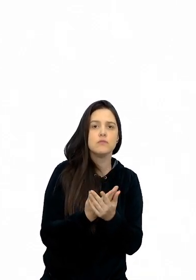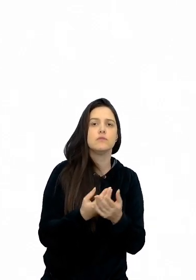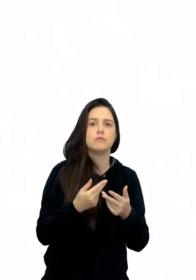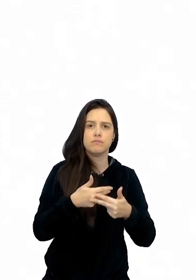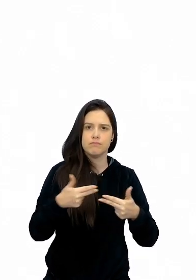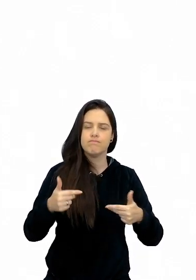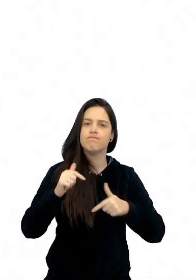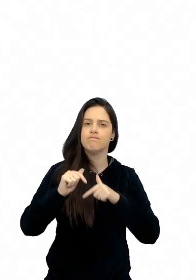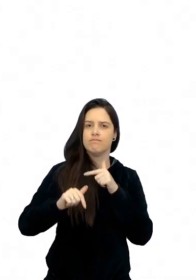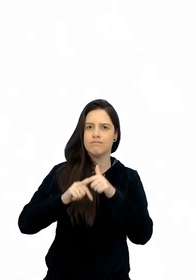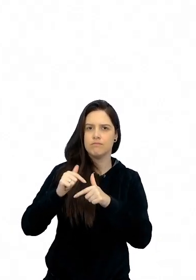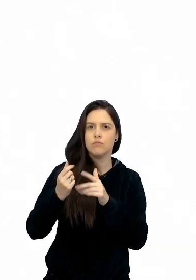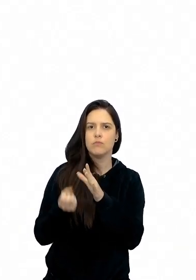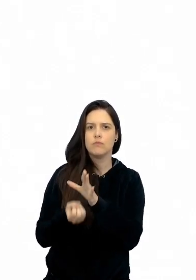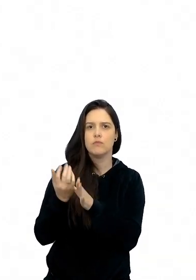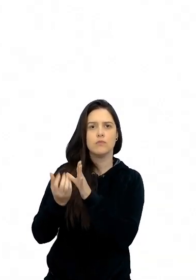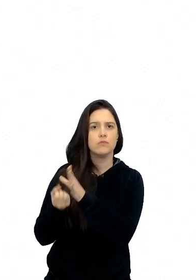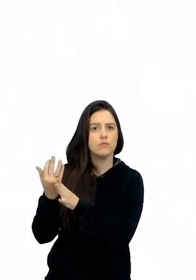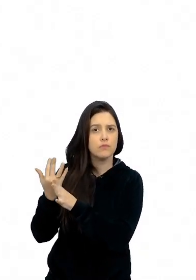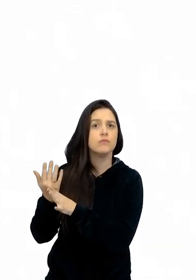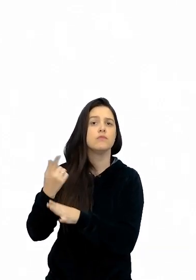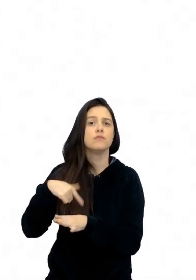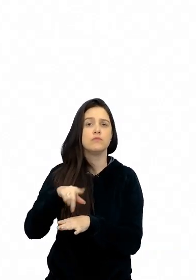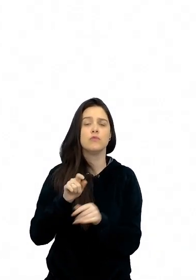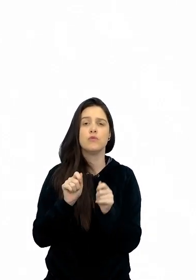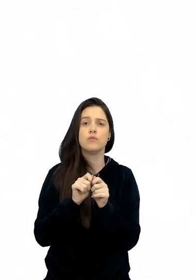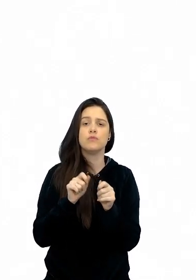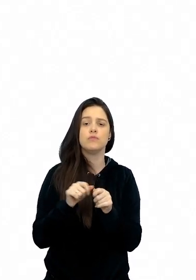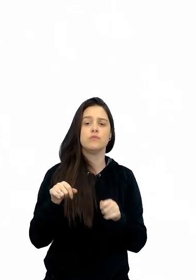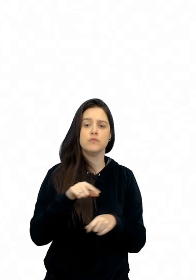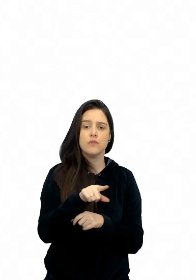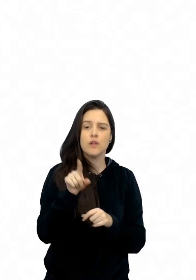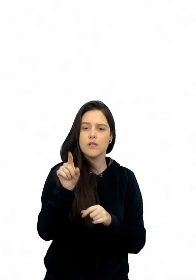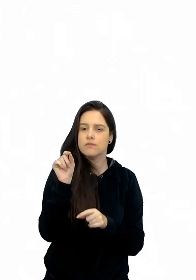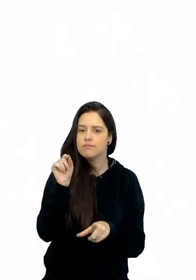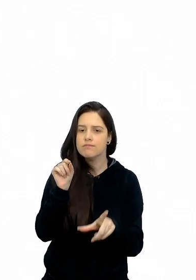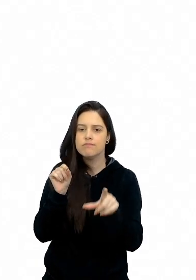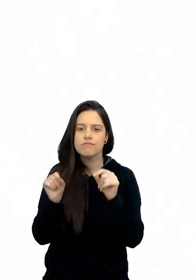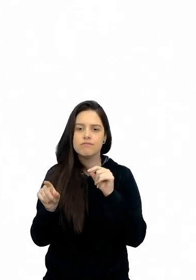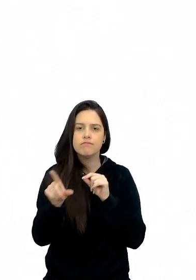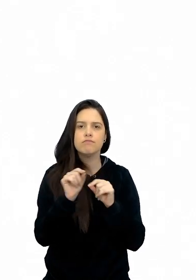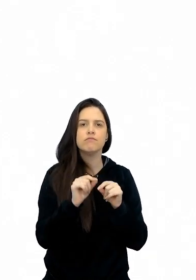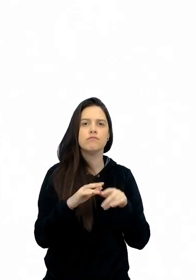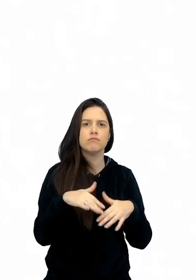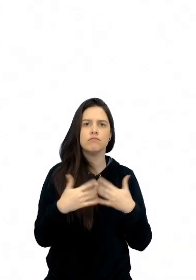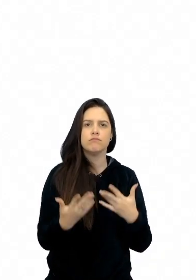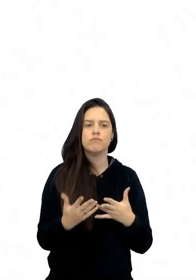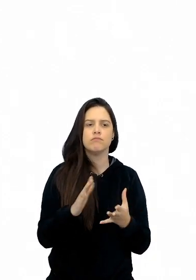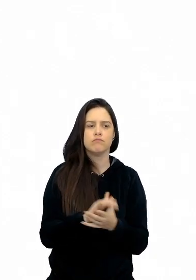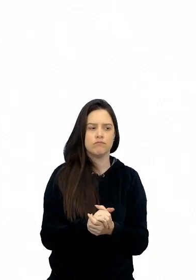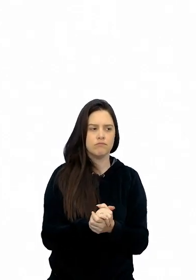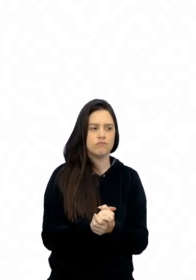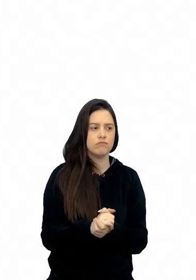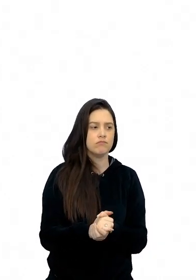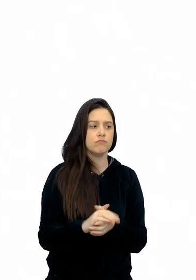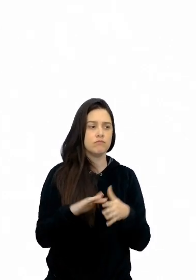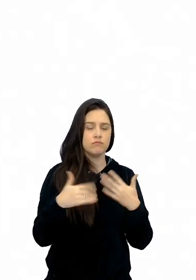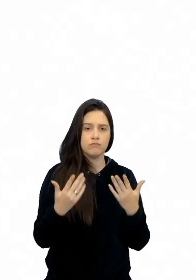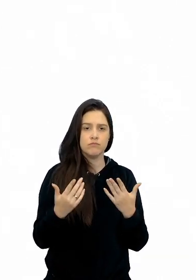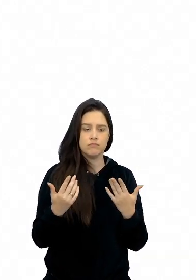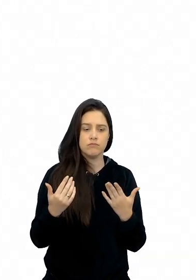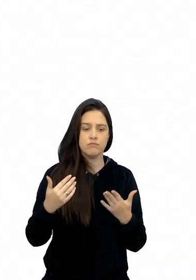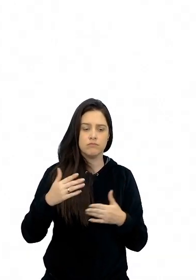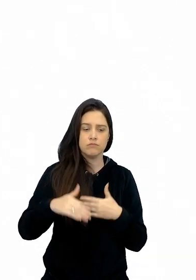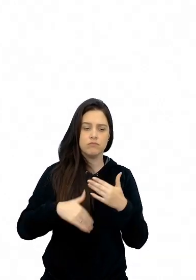estar dialogando aqui com vocês, né, para estar discorrendo sobre esse assunto com vocês, né, e eu acabo, assim,